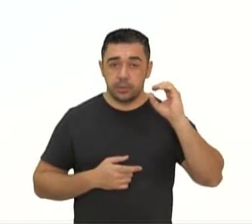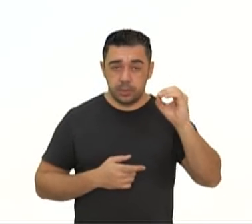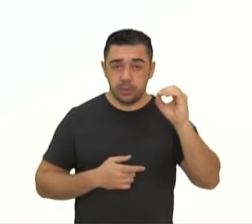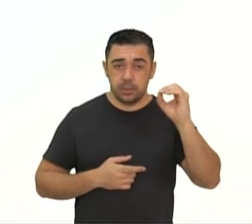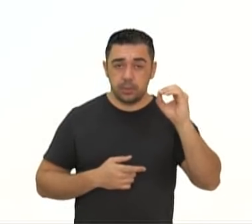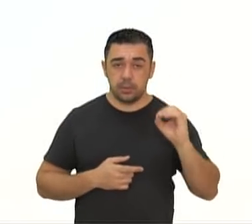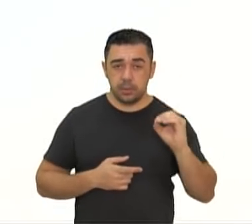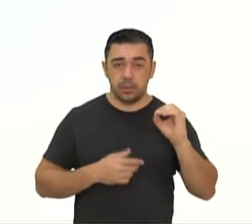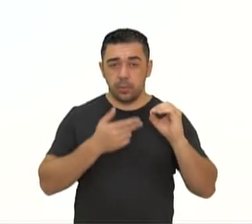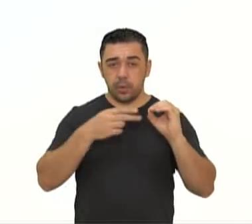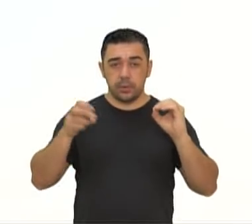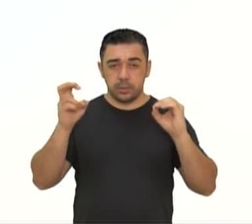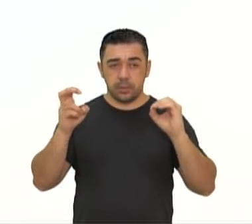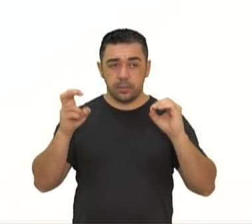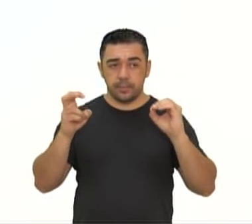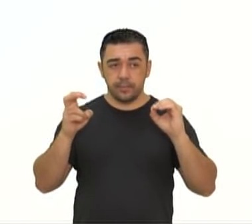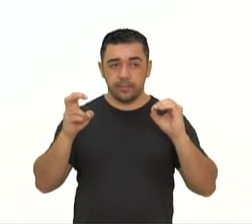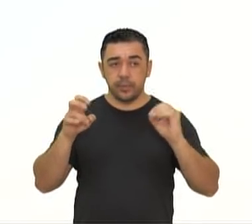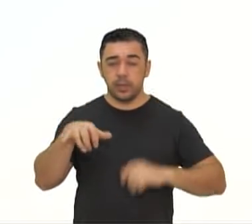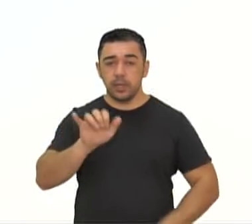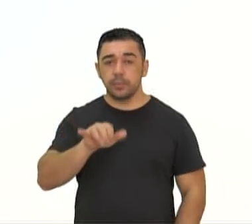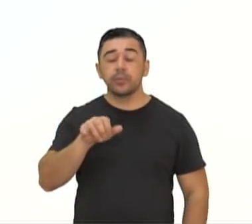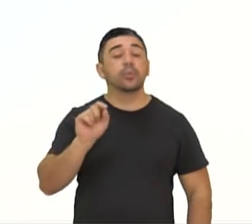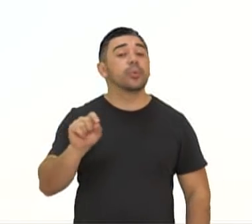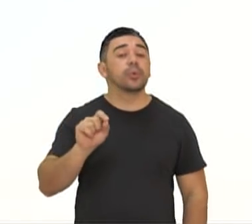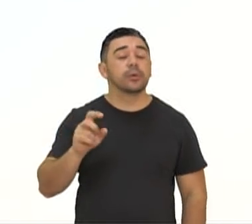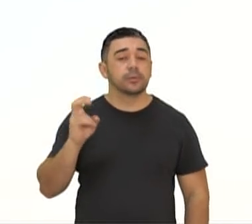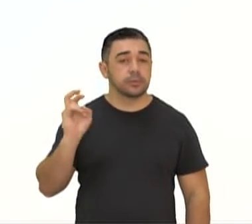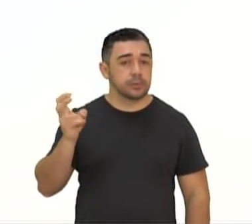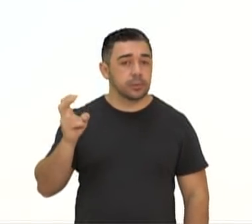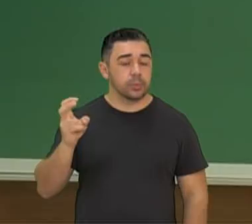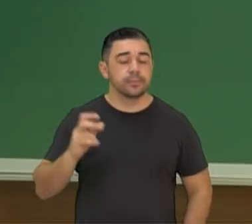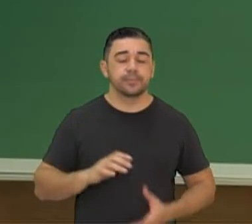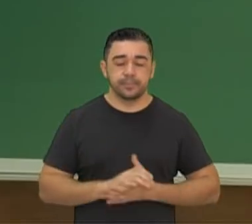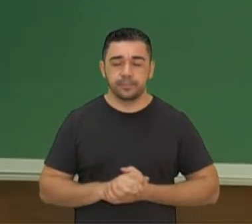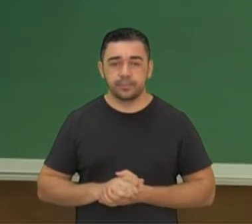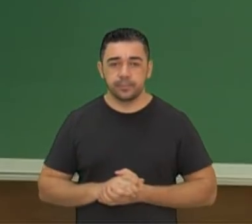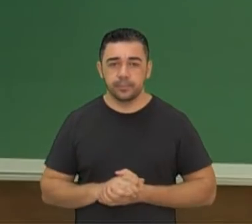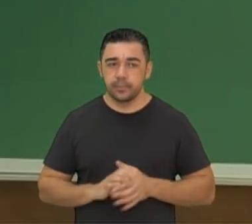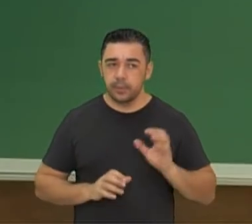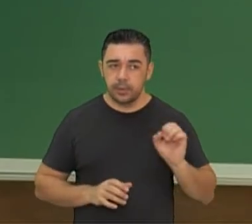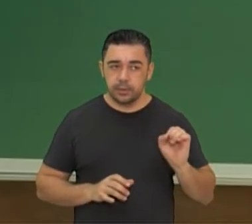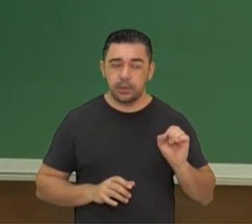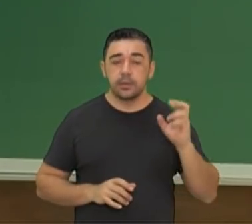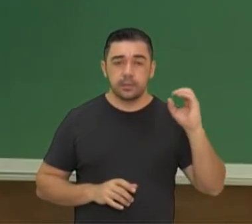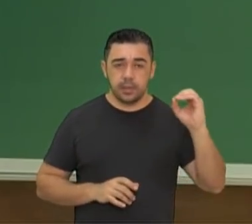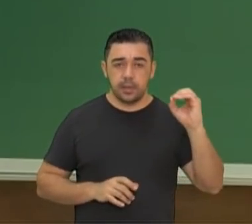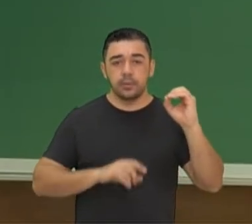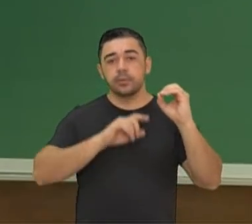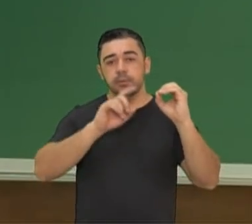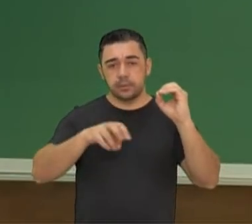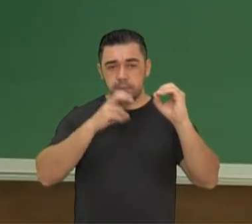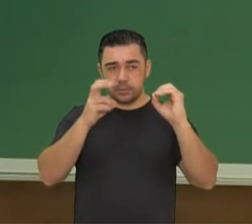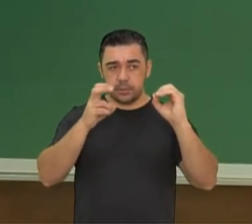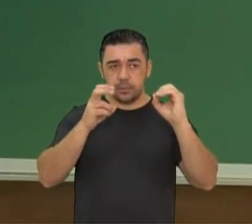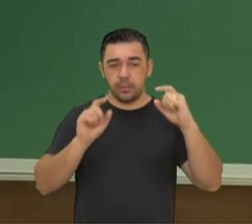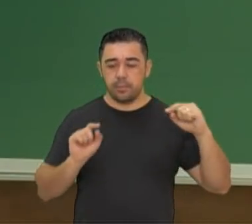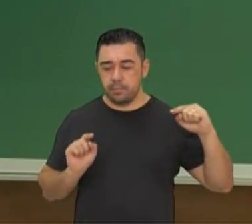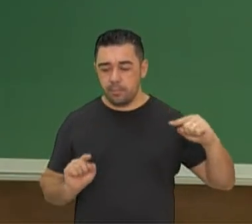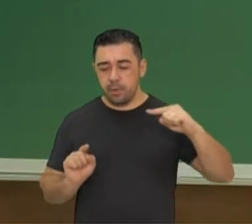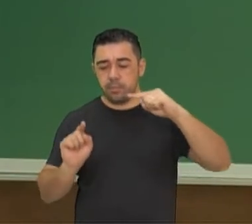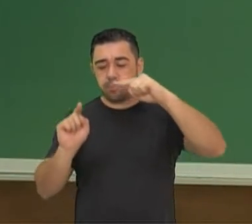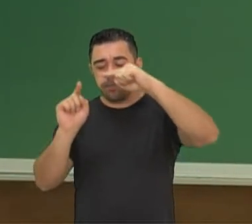y igual a 5. O meu y vai dar quanto? 5. Então, se o x é 0, o y é 5, o meu par ordenado